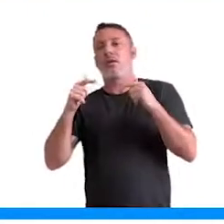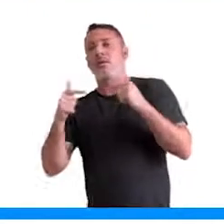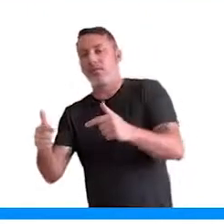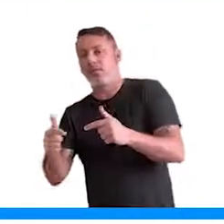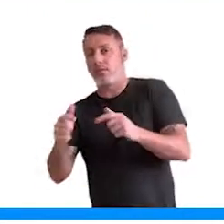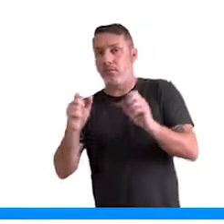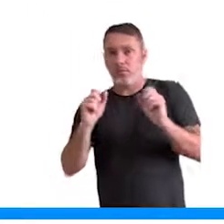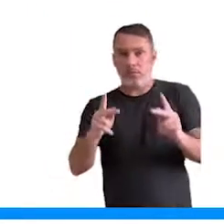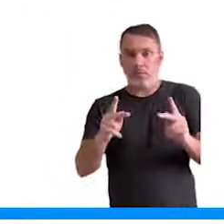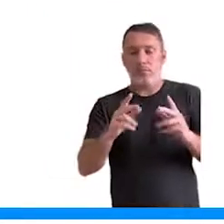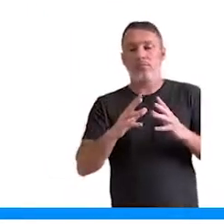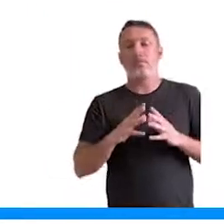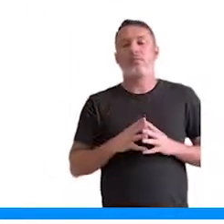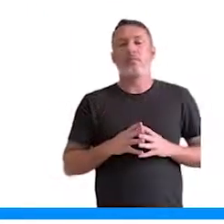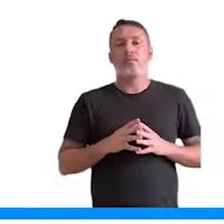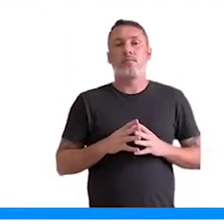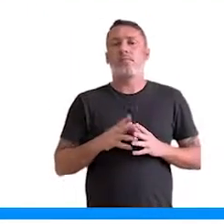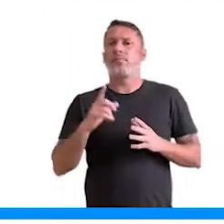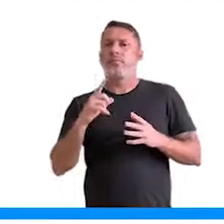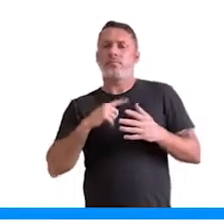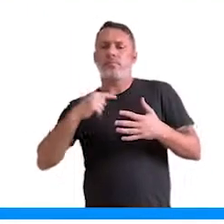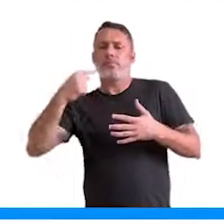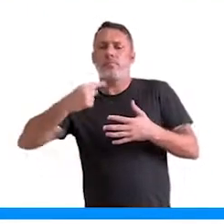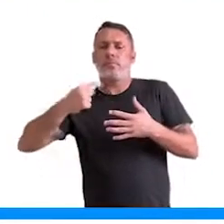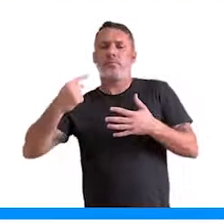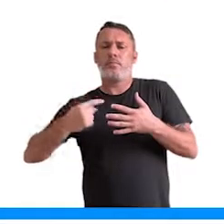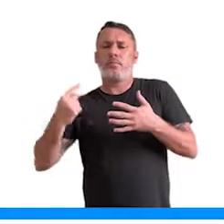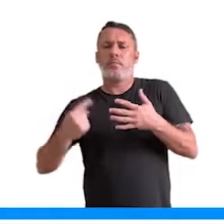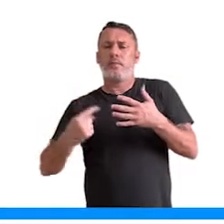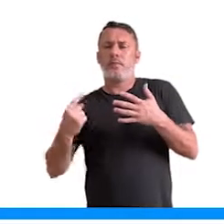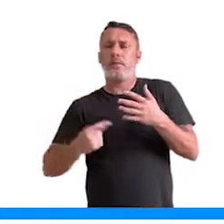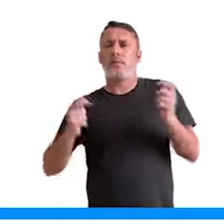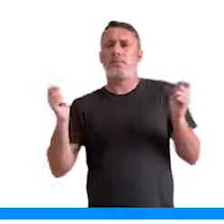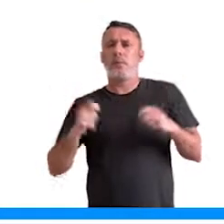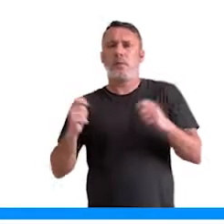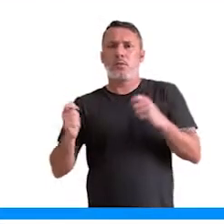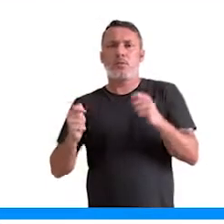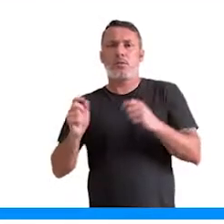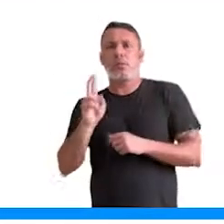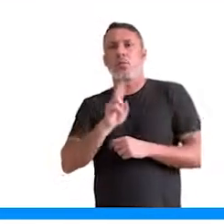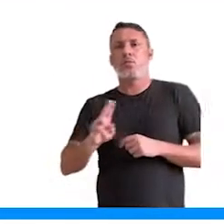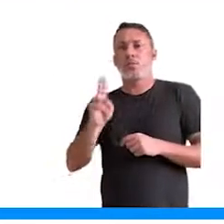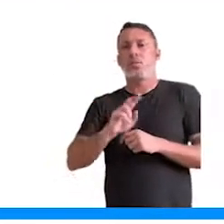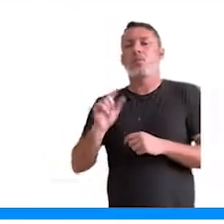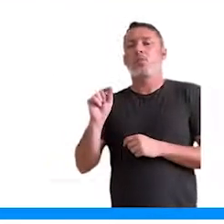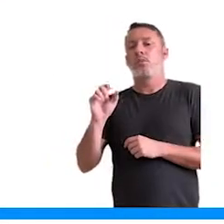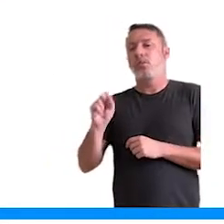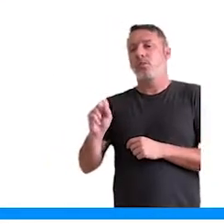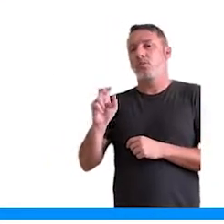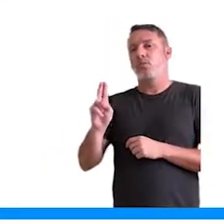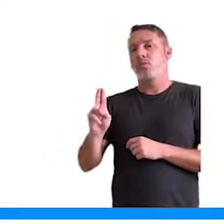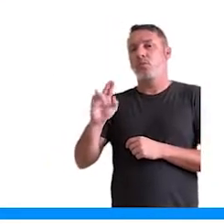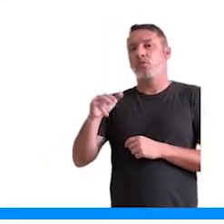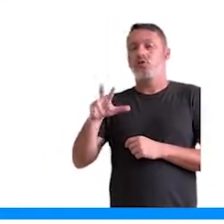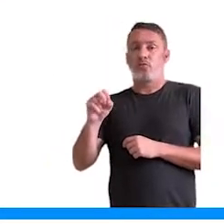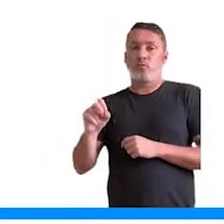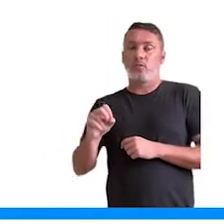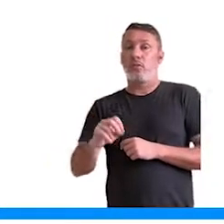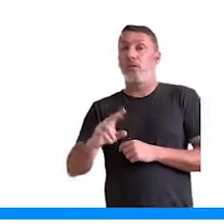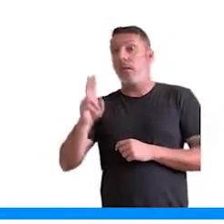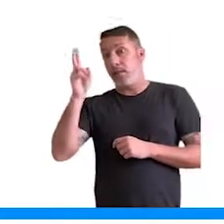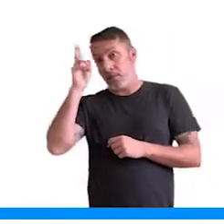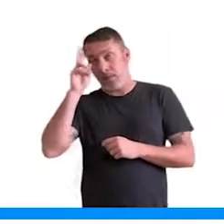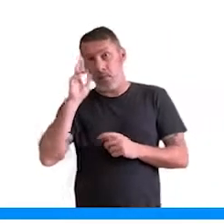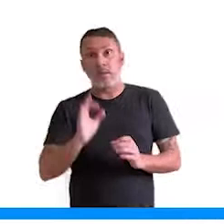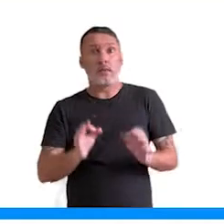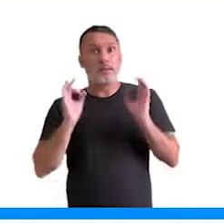ou uma ação, bien? Então tem várias possibilidades aí de usar o subjuntivo. Lembrando,